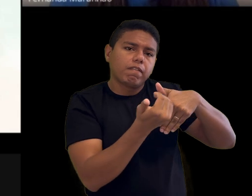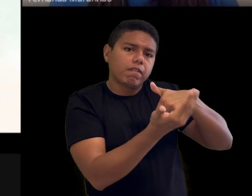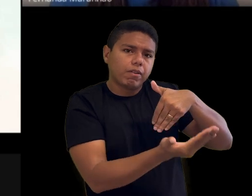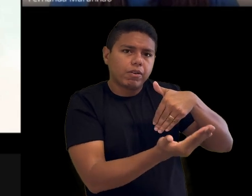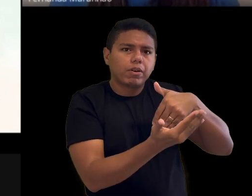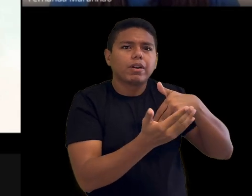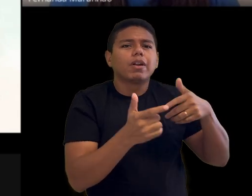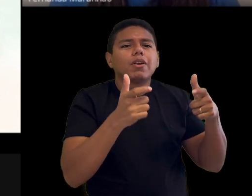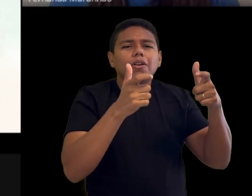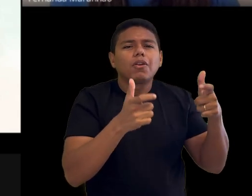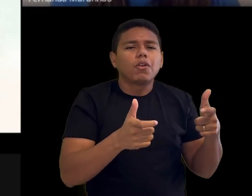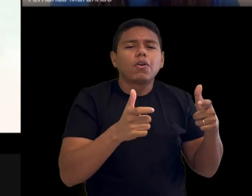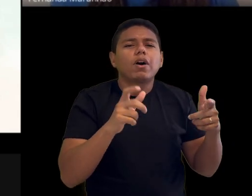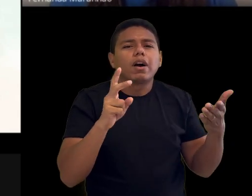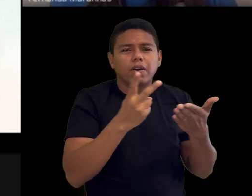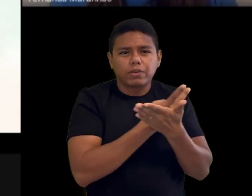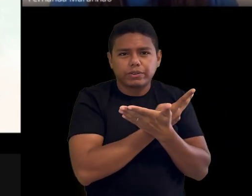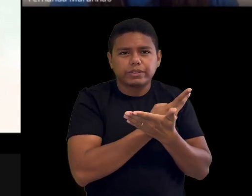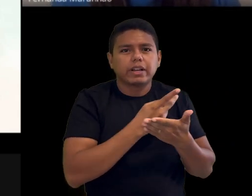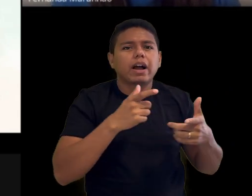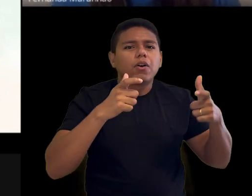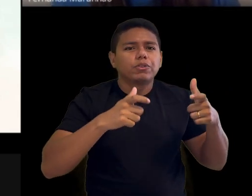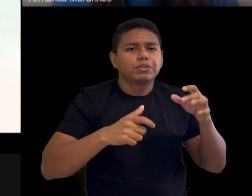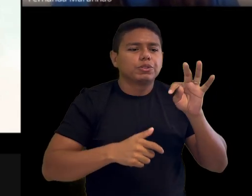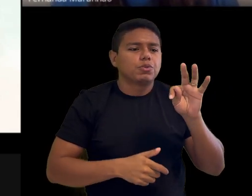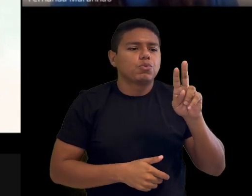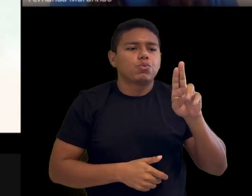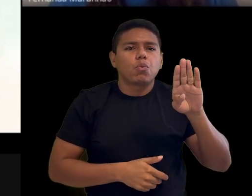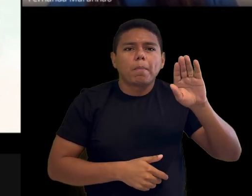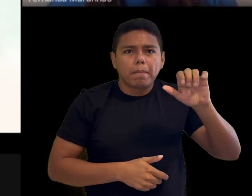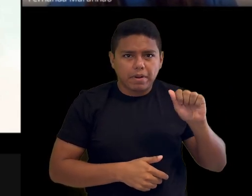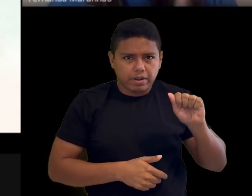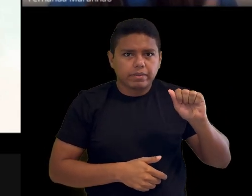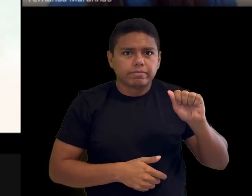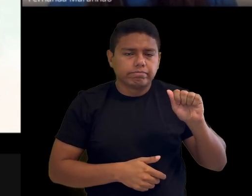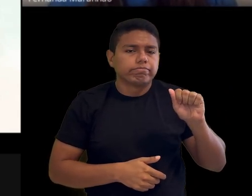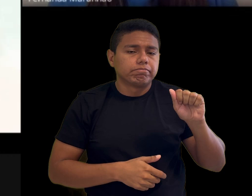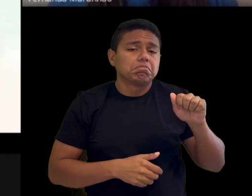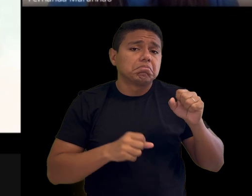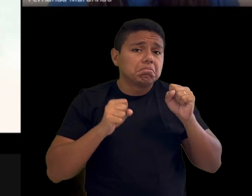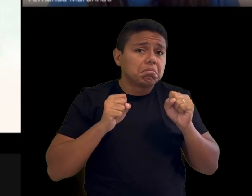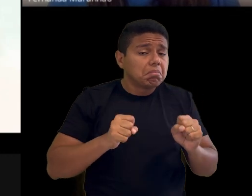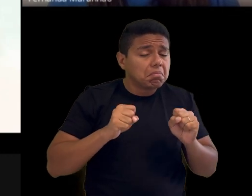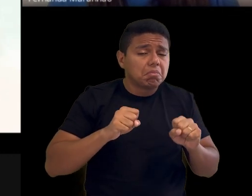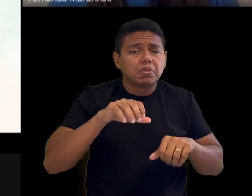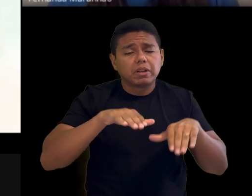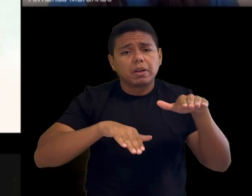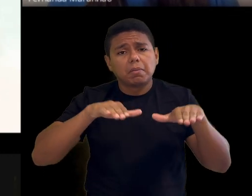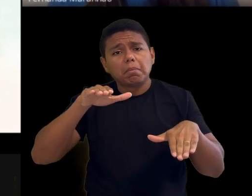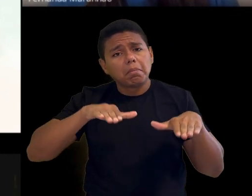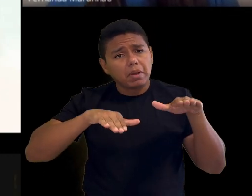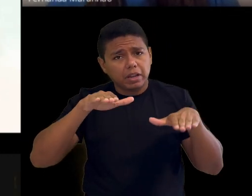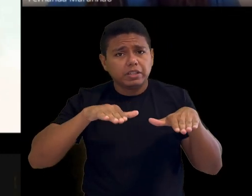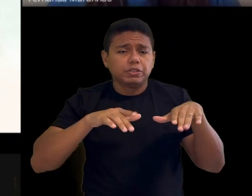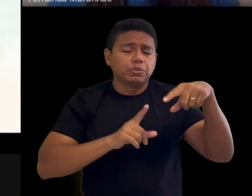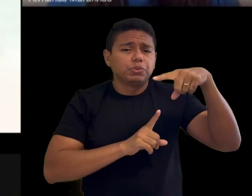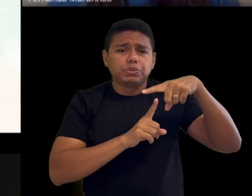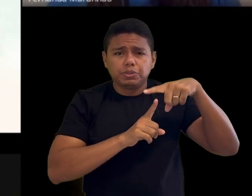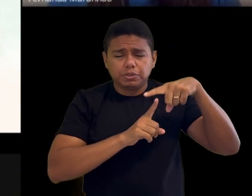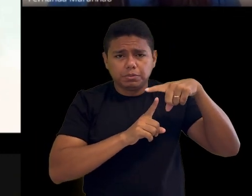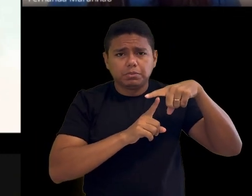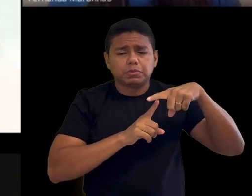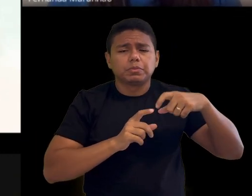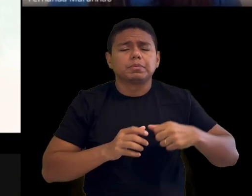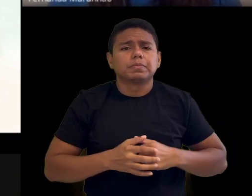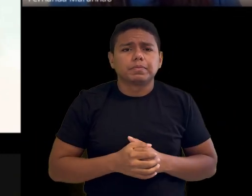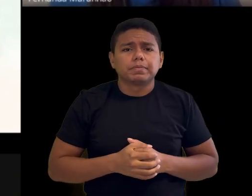acontecer é na tuba uterina, podendo ser abdominal, podendo ser ovariana, com uma frequência infinitamente menor. Não necessariamente vamos ver o